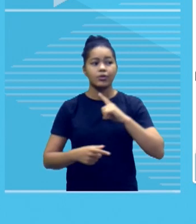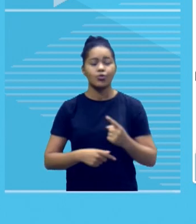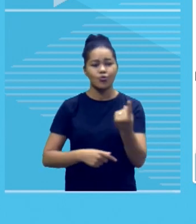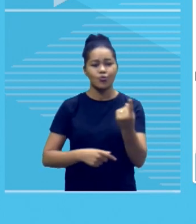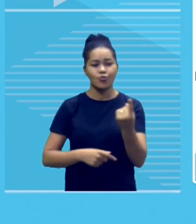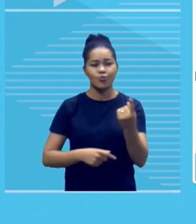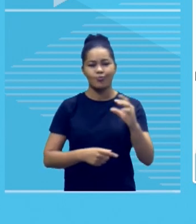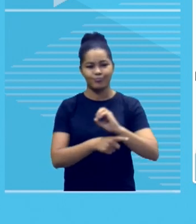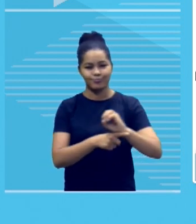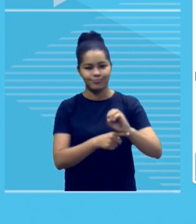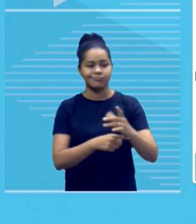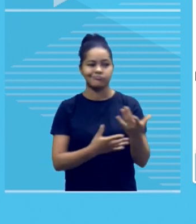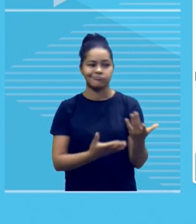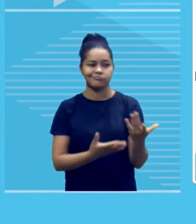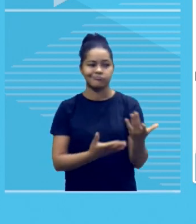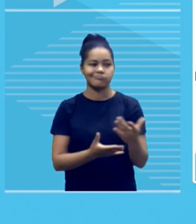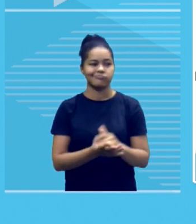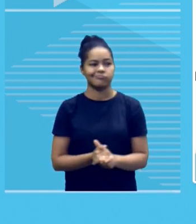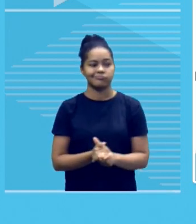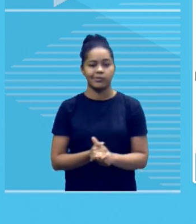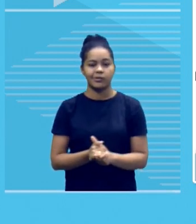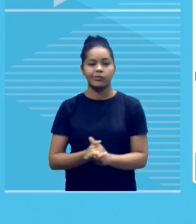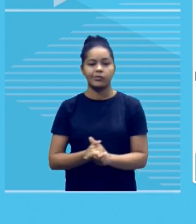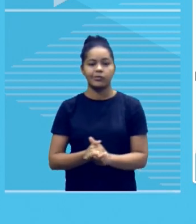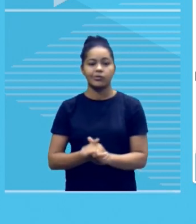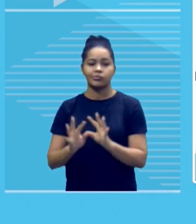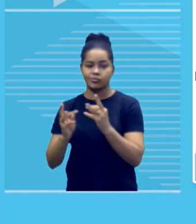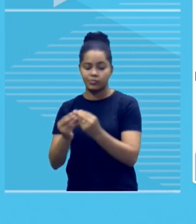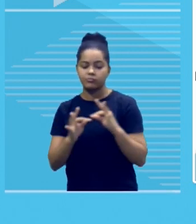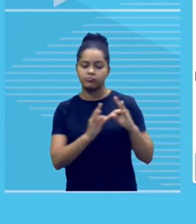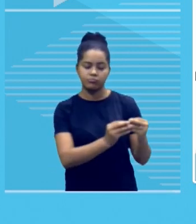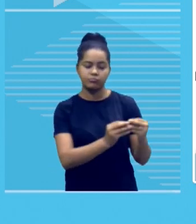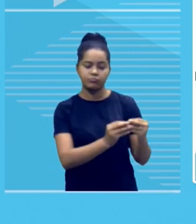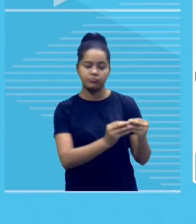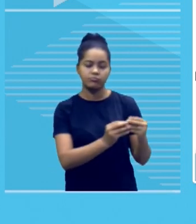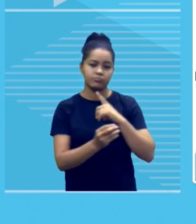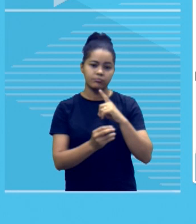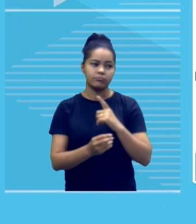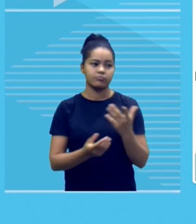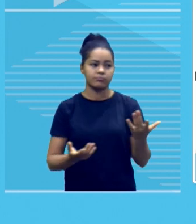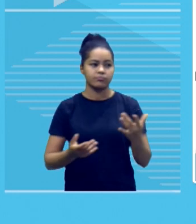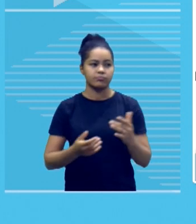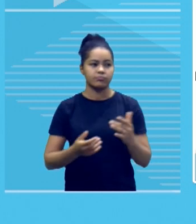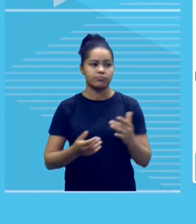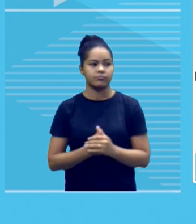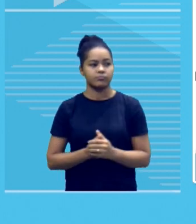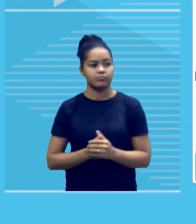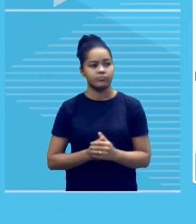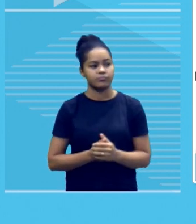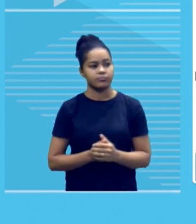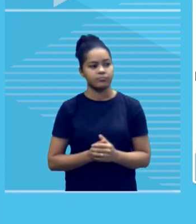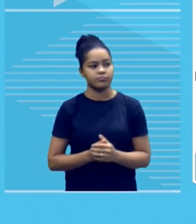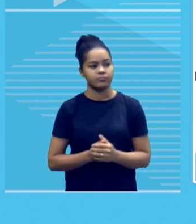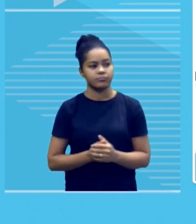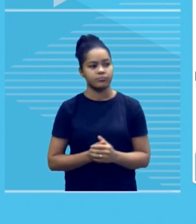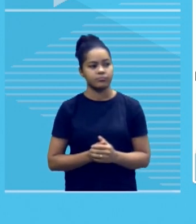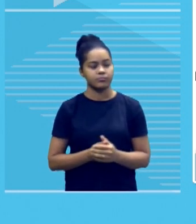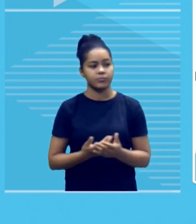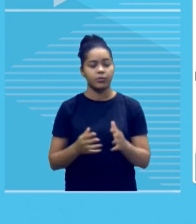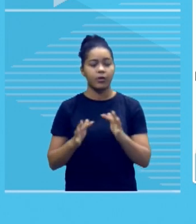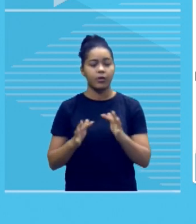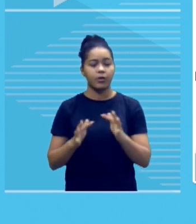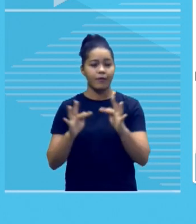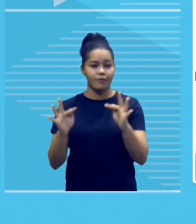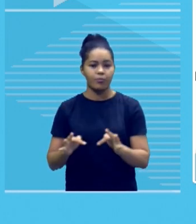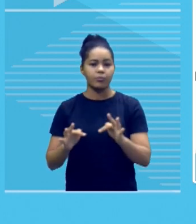tanto para primeiro composto quanto por segundo então eles são isômeros compostos diferentes representados aí pela mesma